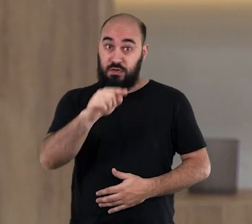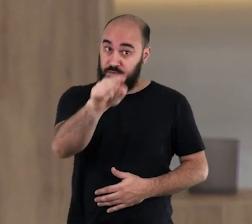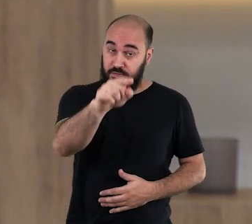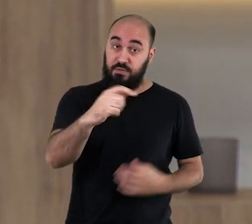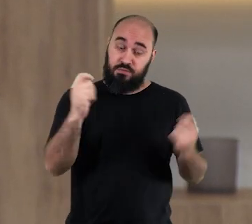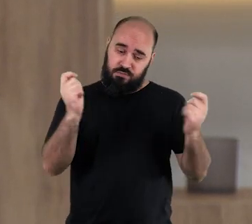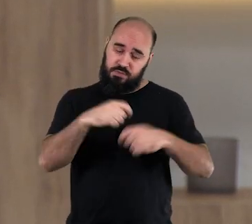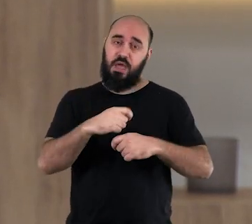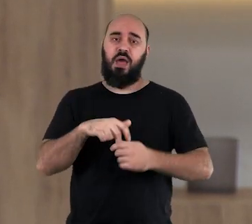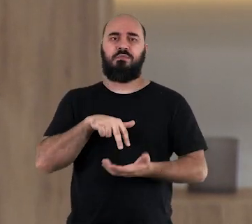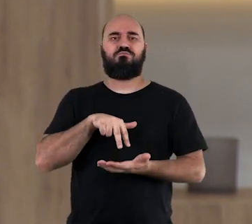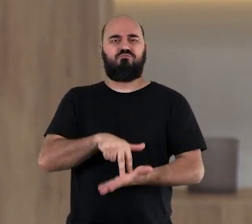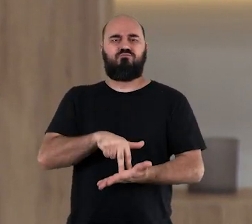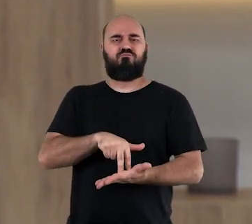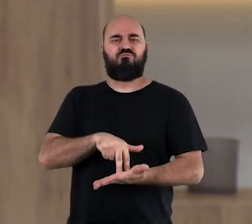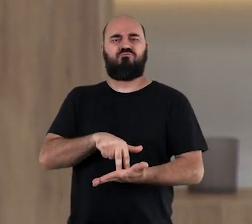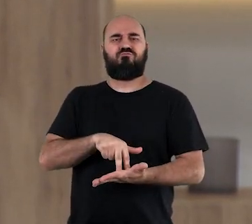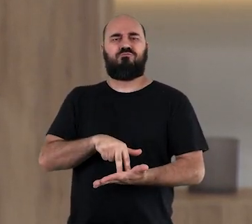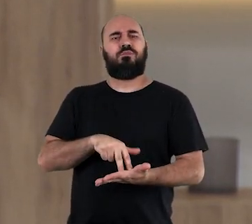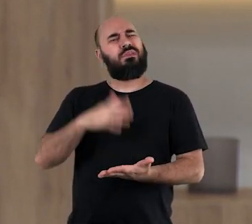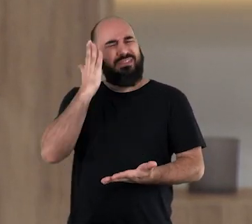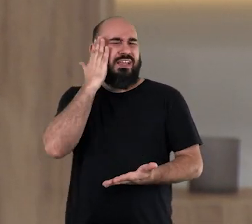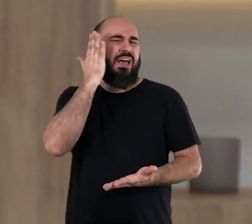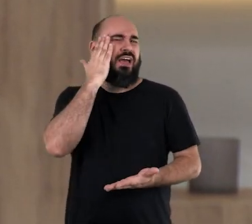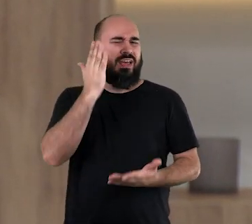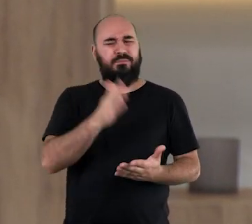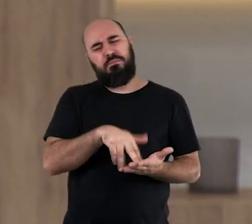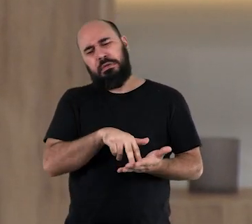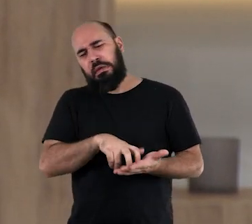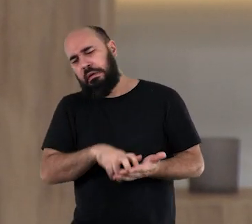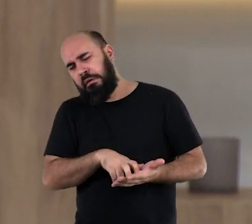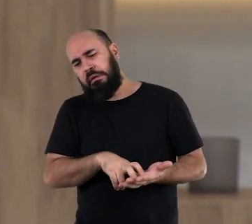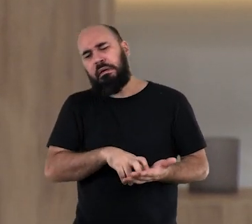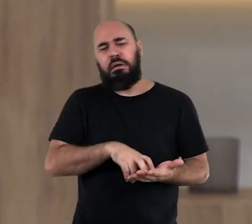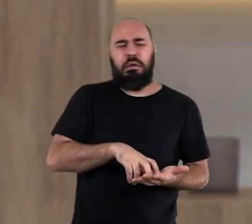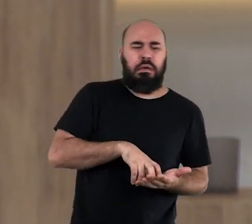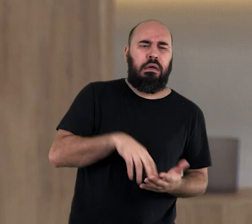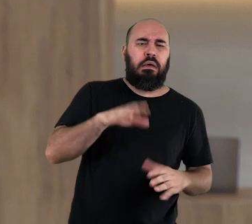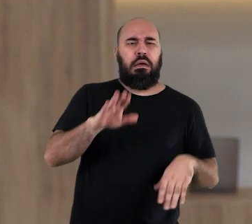nossas derrotas e fracassos. Eu gosto de dizer que